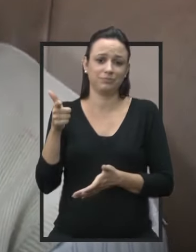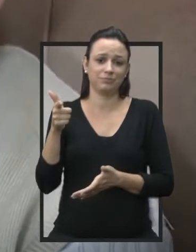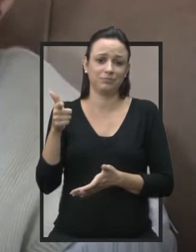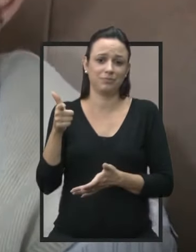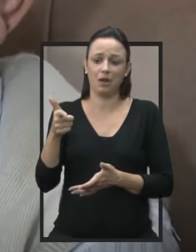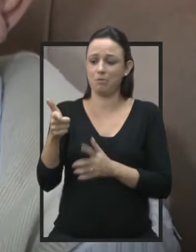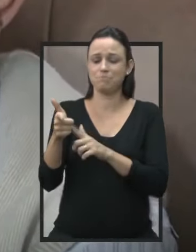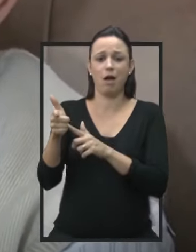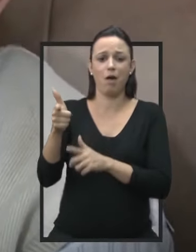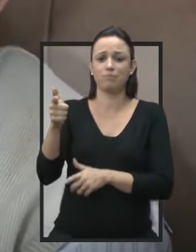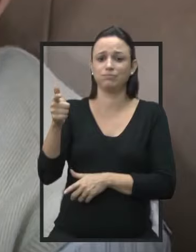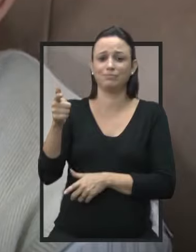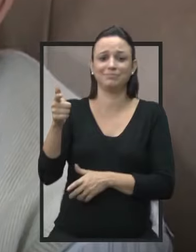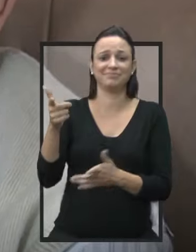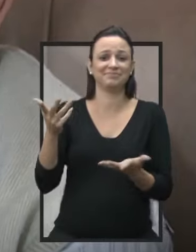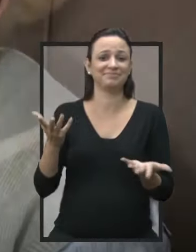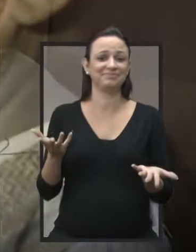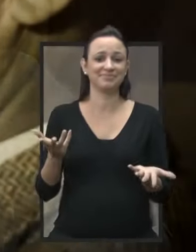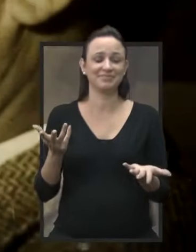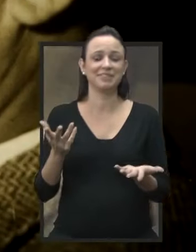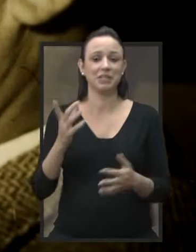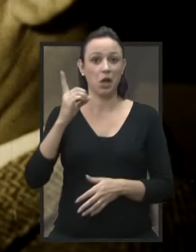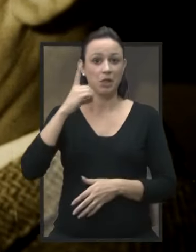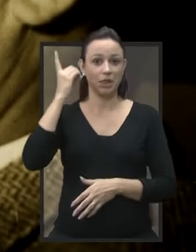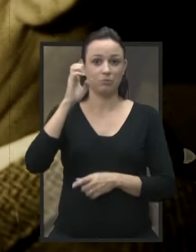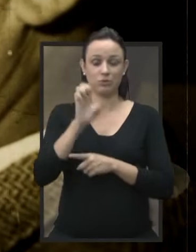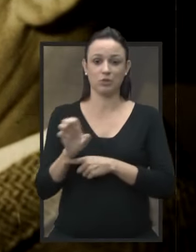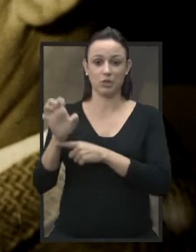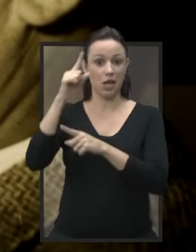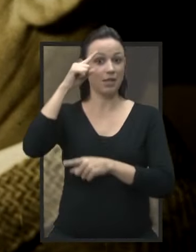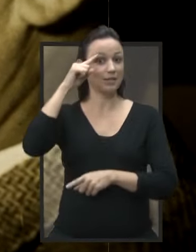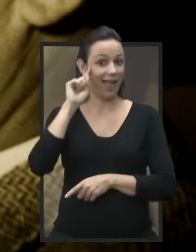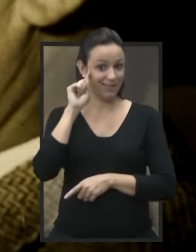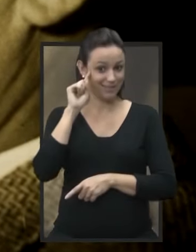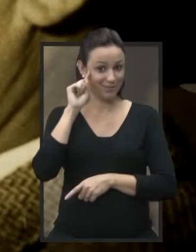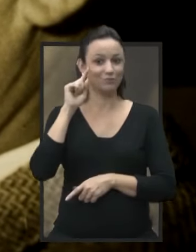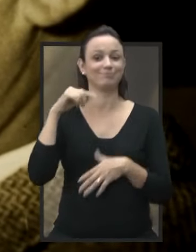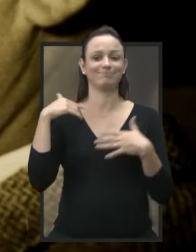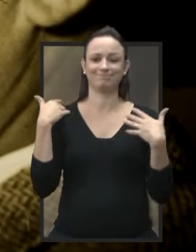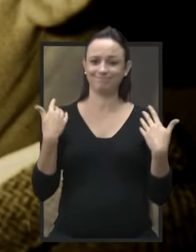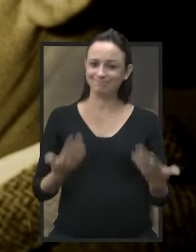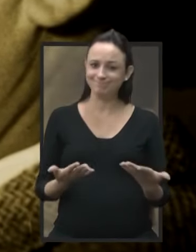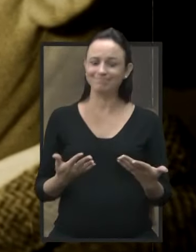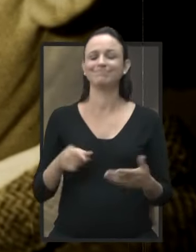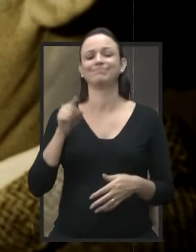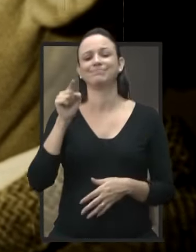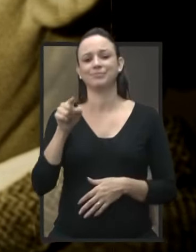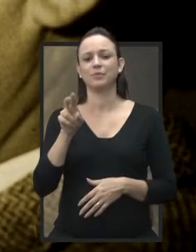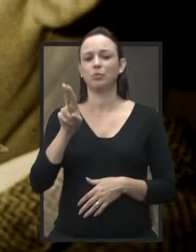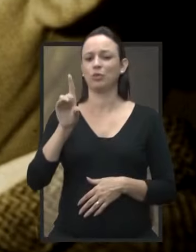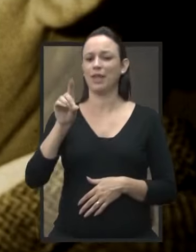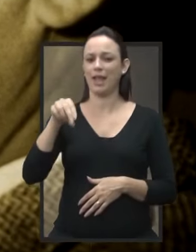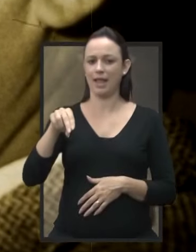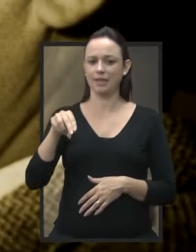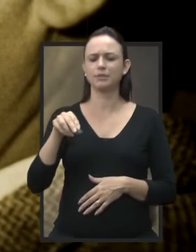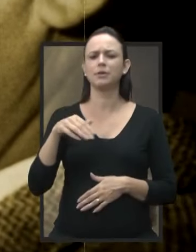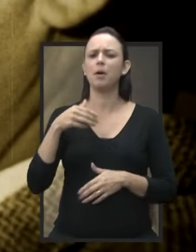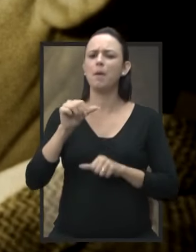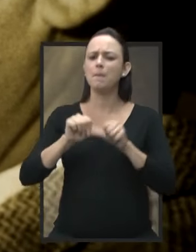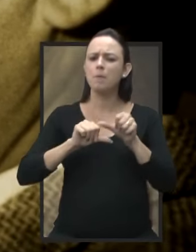e ficou com o revólver na mão, né? O deputado estadual Zezinho Magalhães, que até então pertencia à